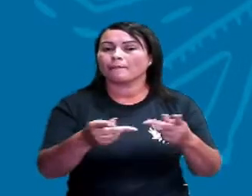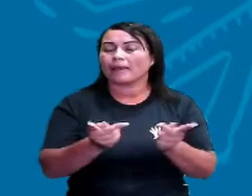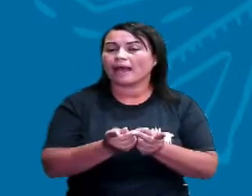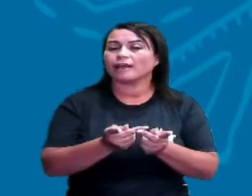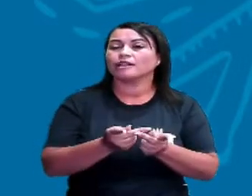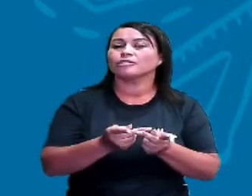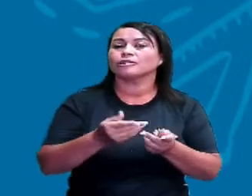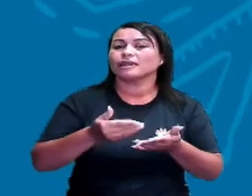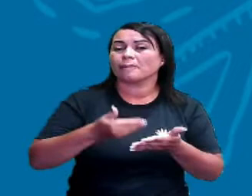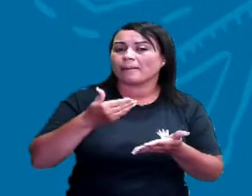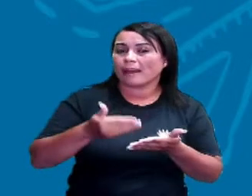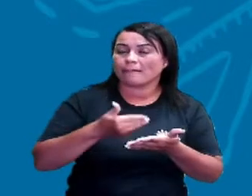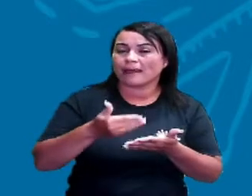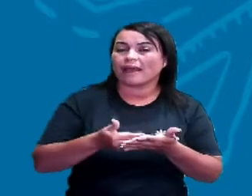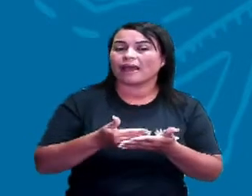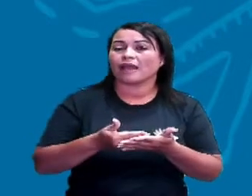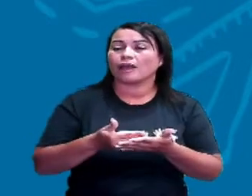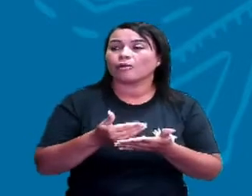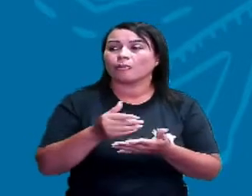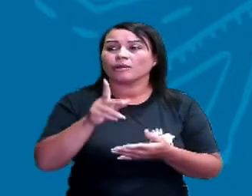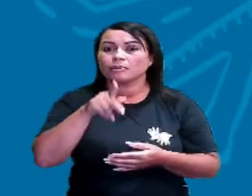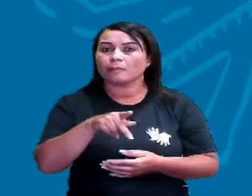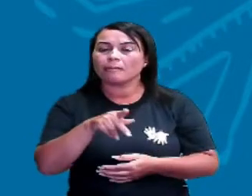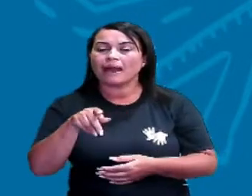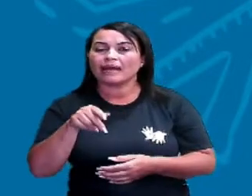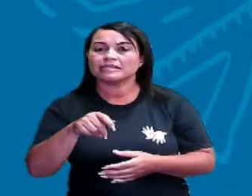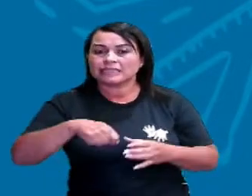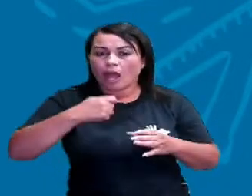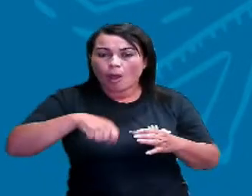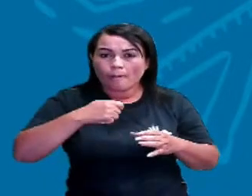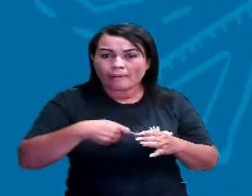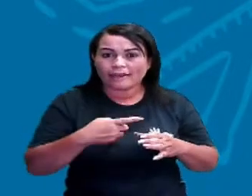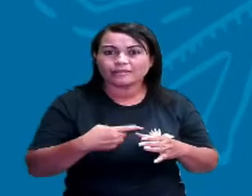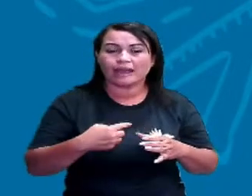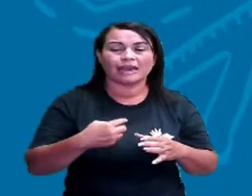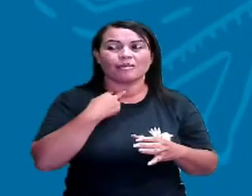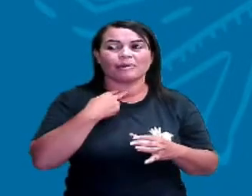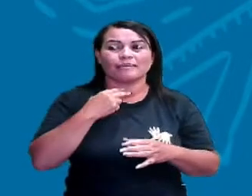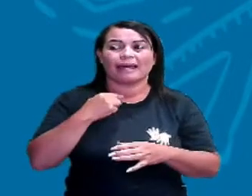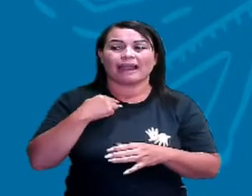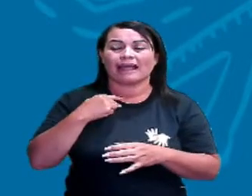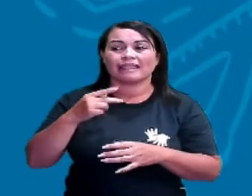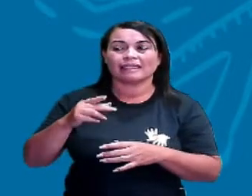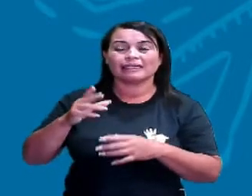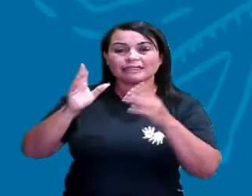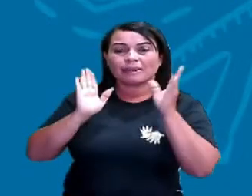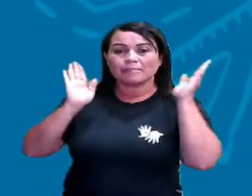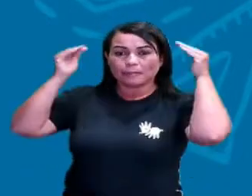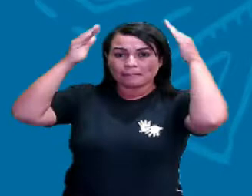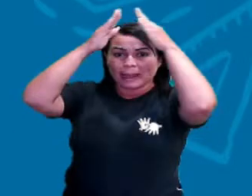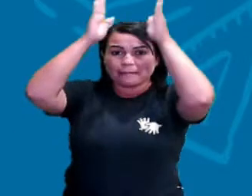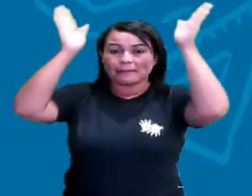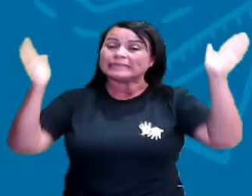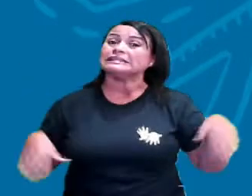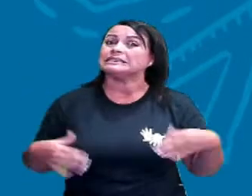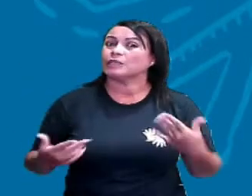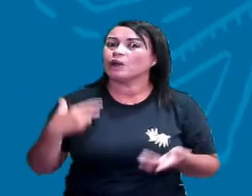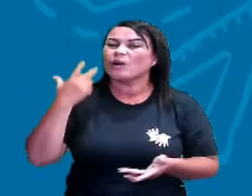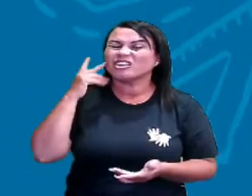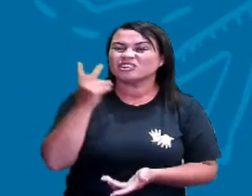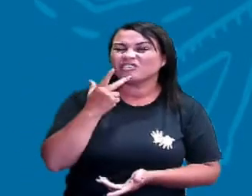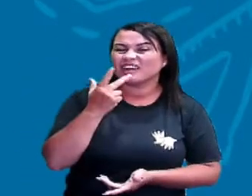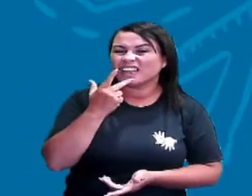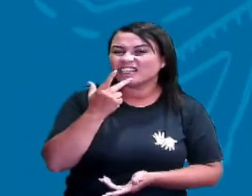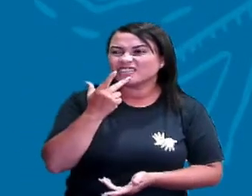de papa que papa. Quando o padre Pedro papa, não para nem pro papa. Tem que ser mais rápido, viu? Eu acho que eu tô fazendo um